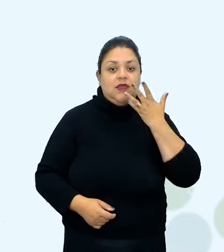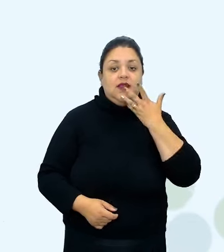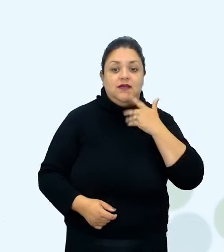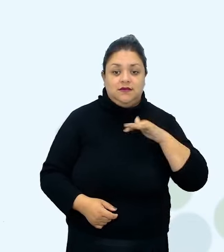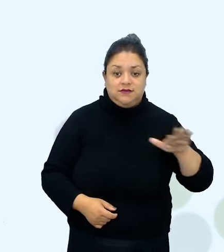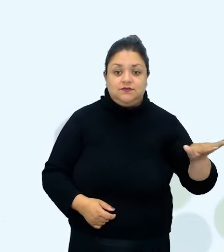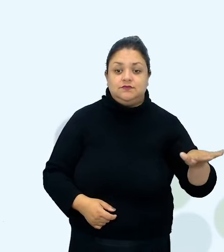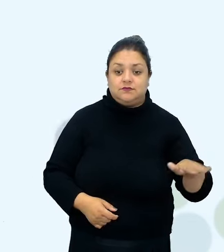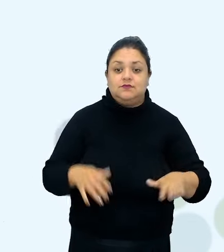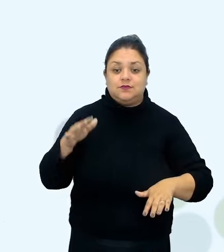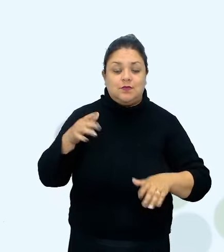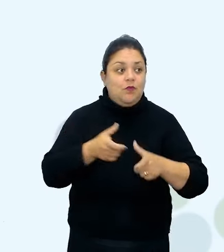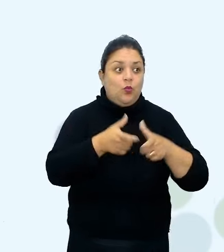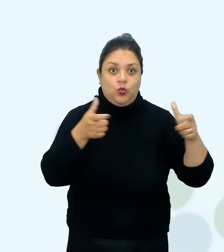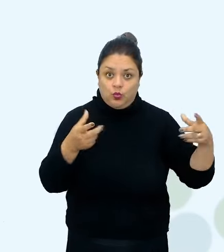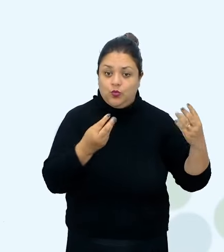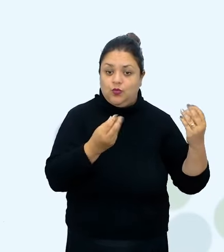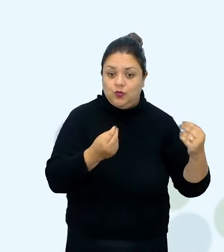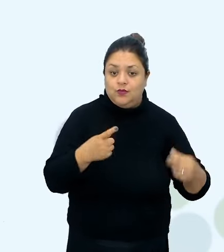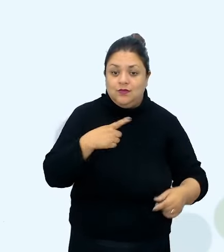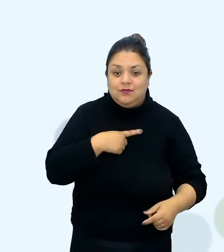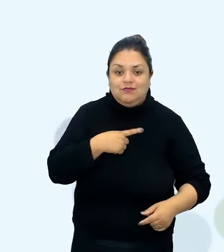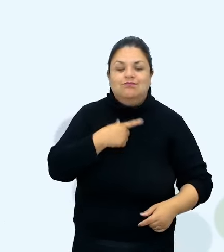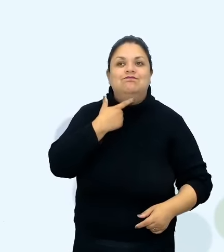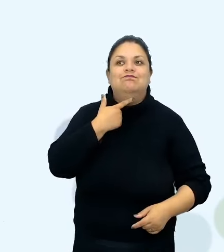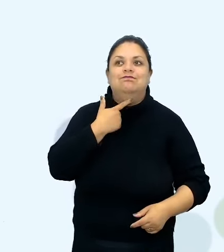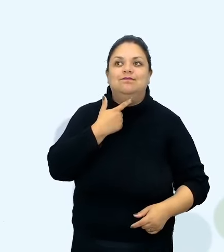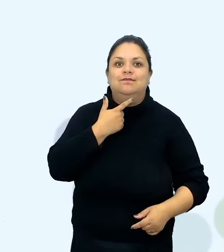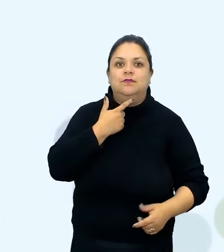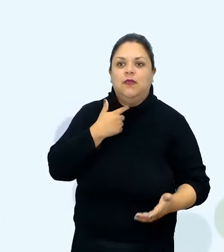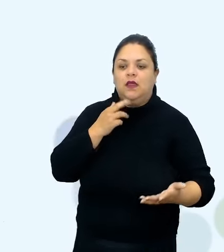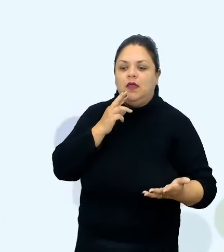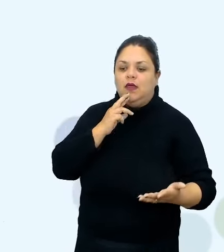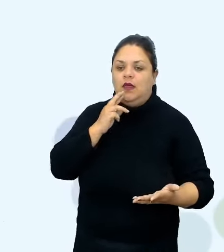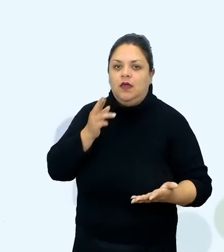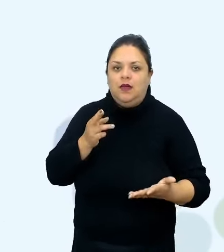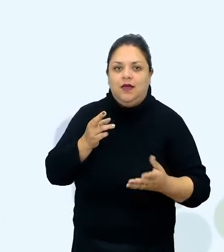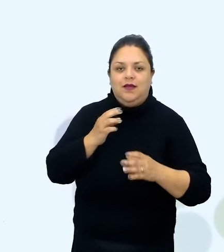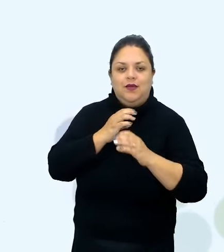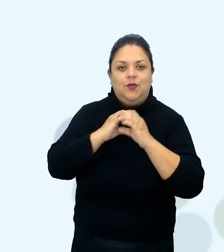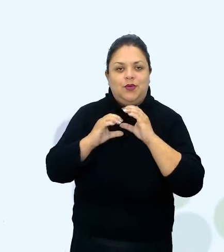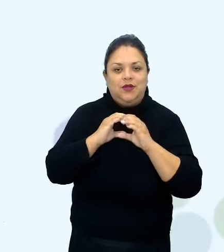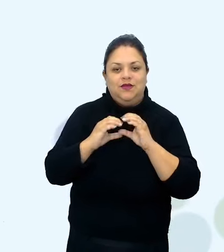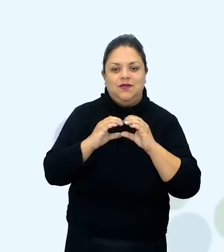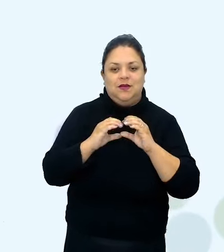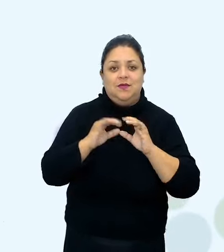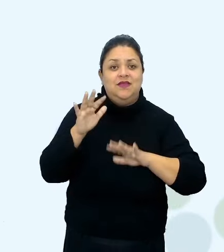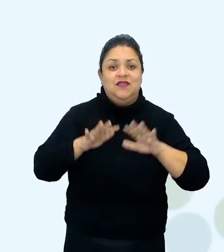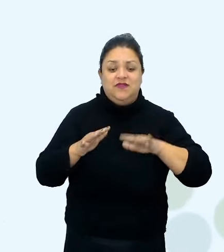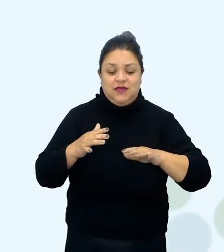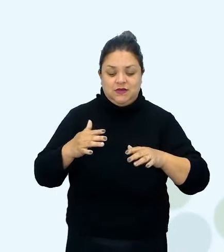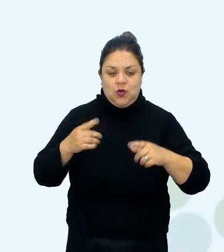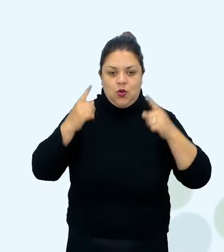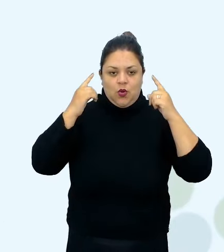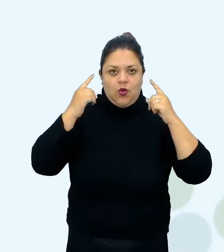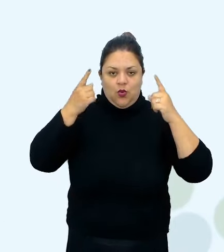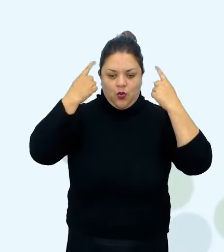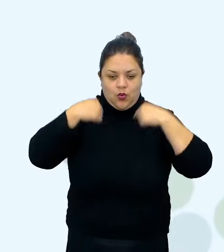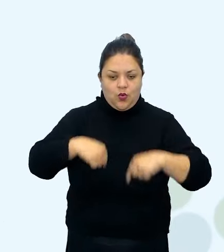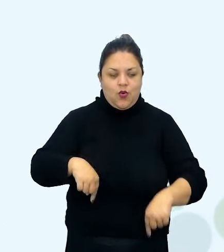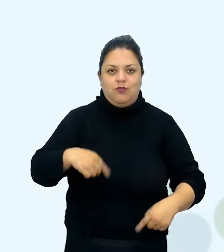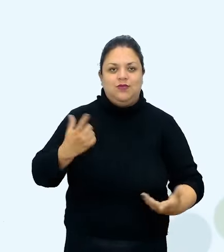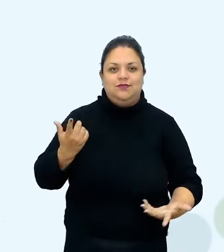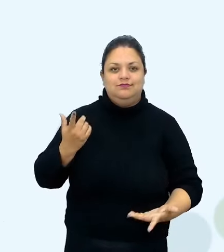intenções comunicativas, né? E esses comportamentos de comunicação, mas ainda não tem um sistema. Ela vai fazer